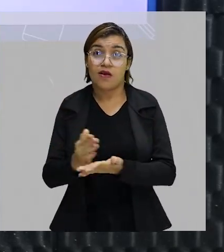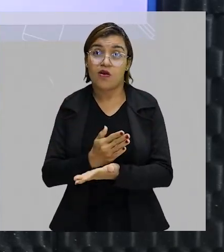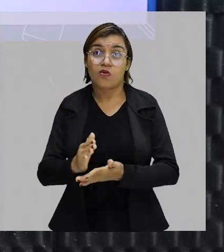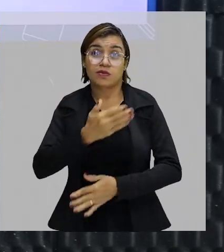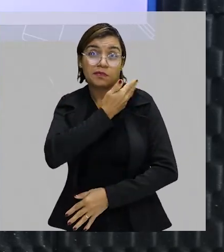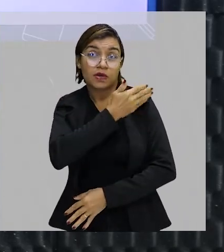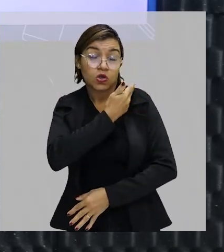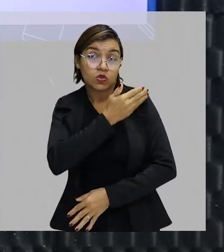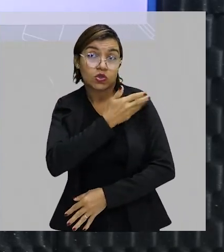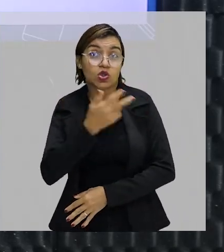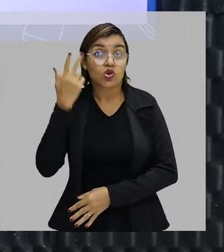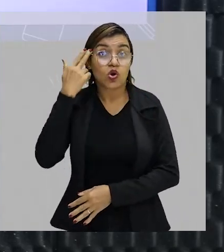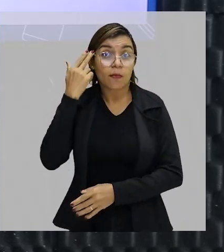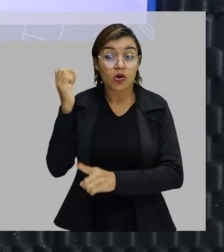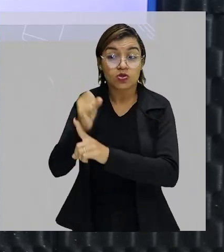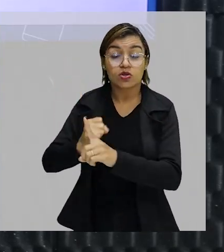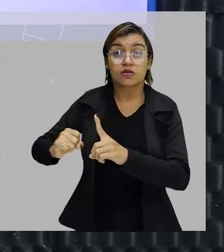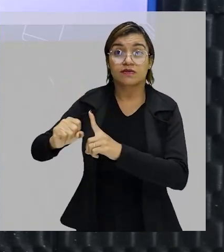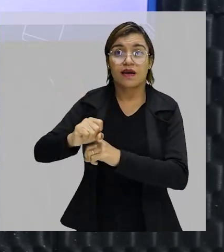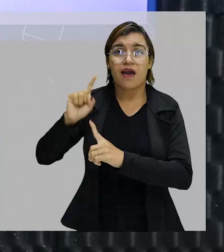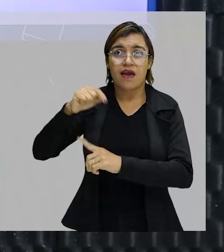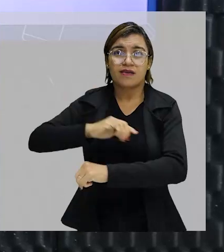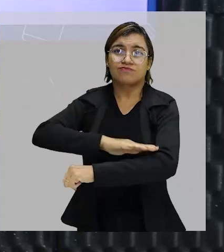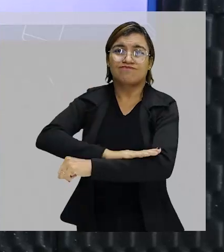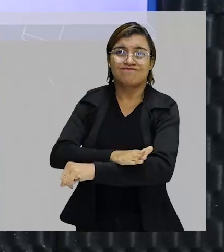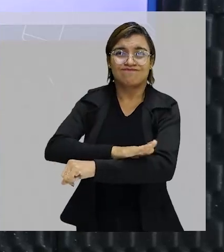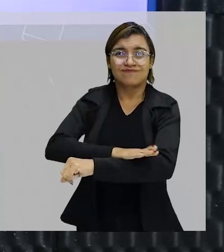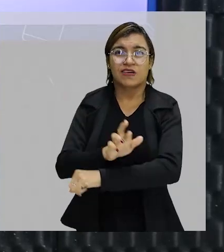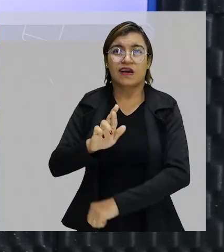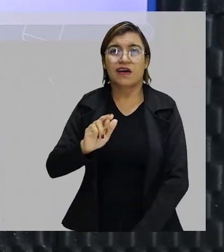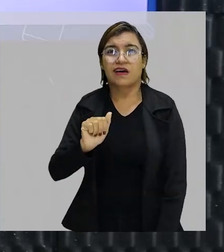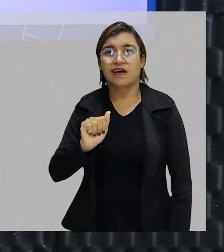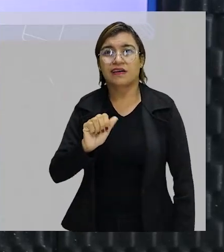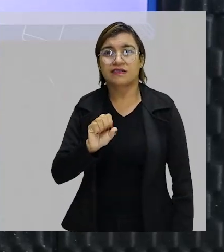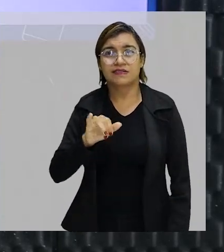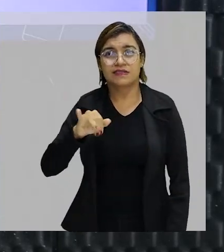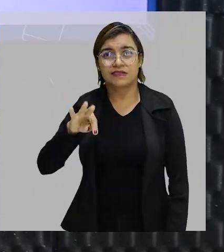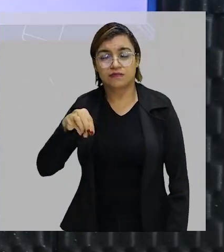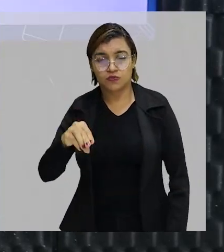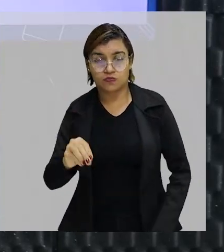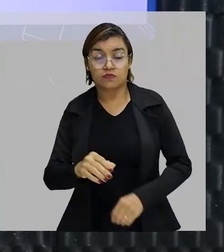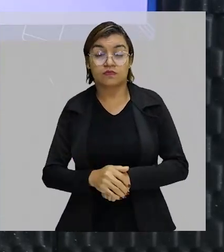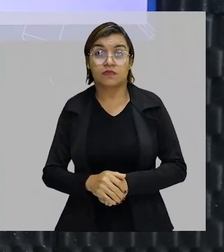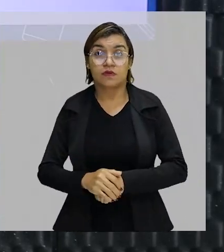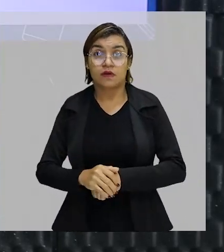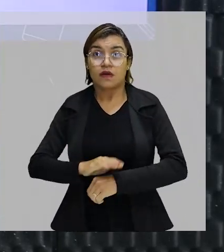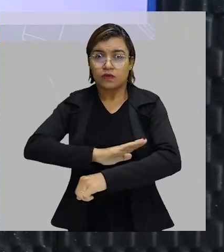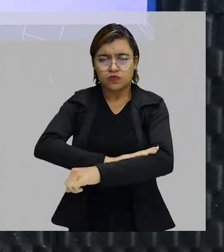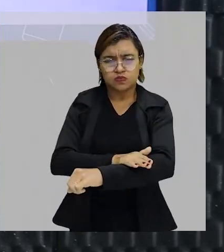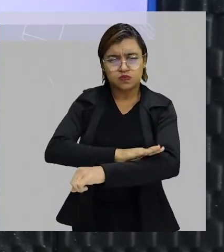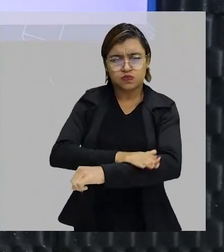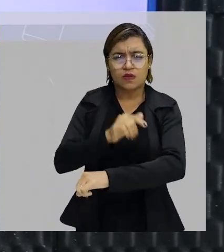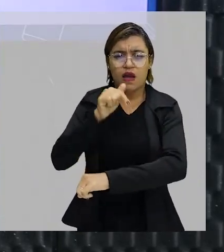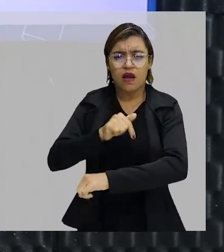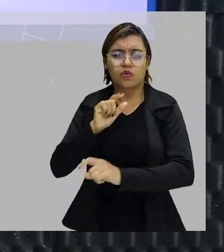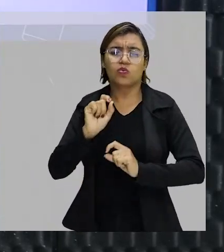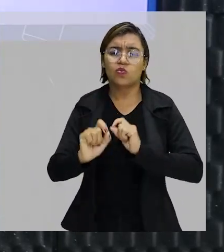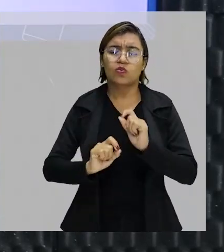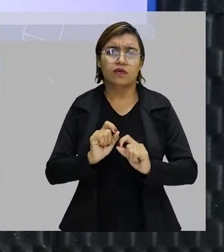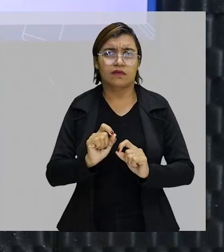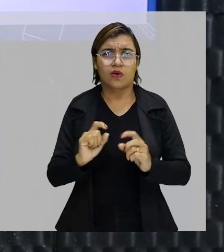muito comum na sociedade é o racismo, o preconceito racial. Preconceito racial é o preconceito